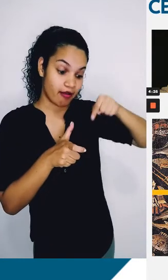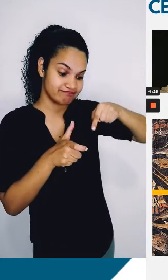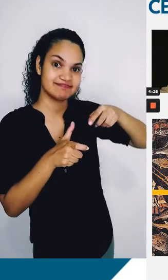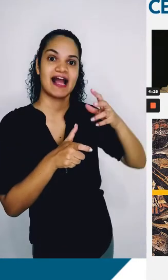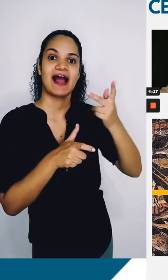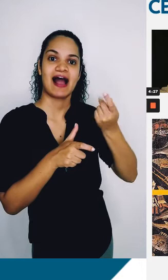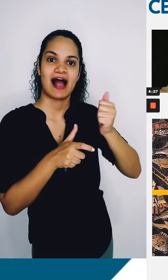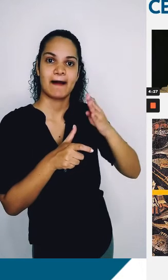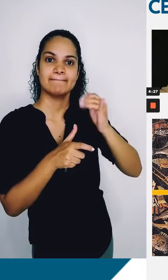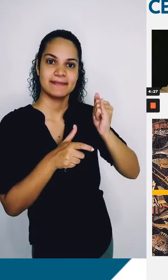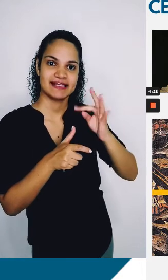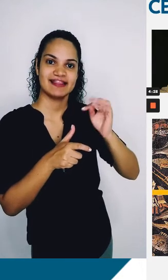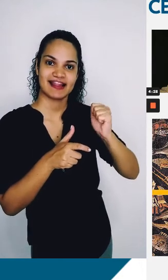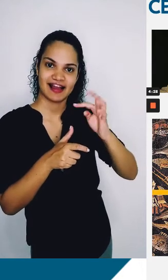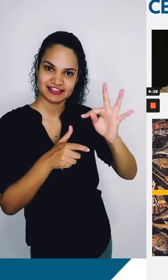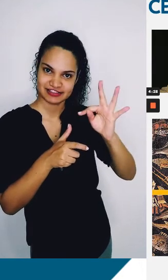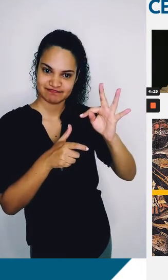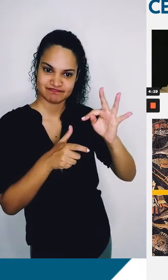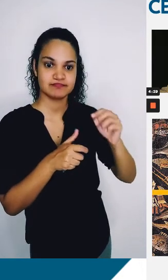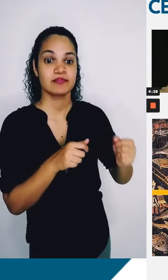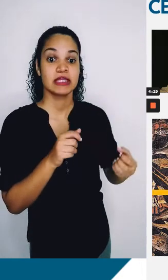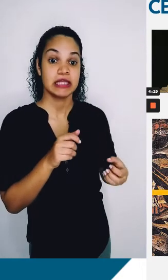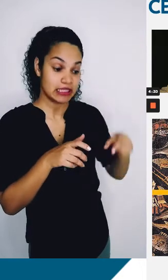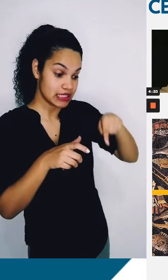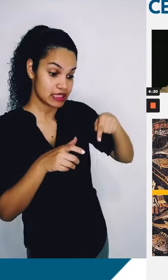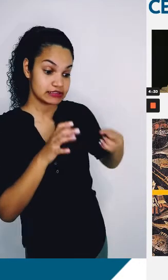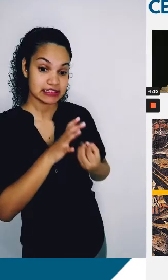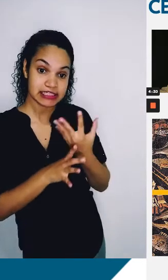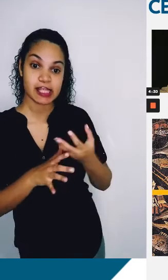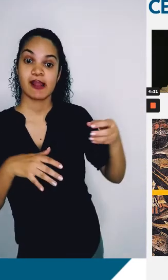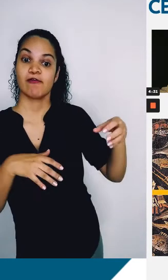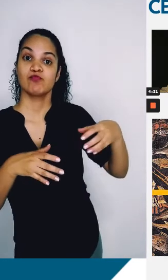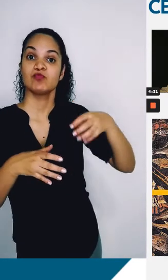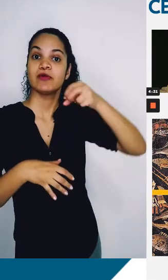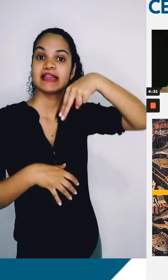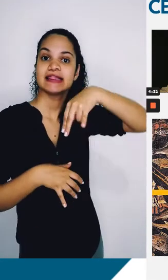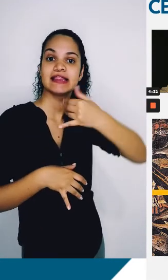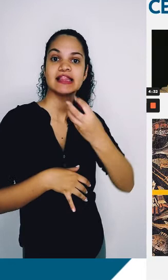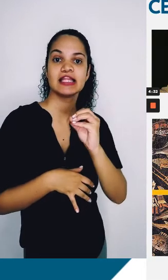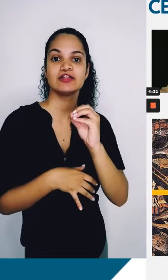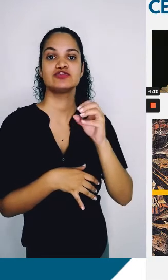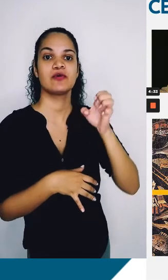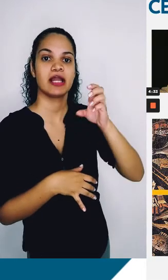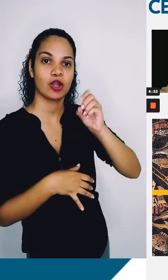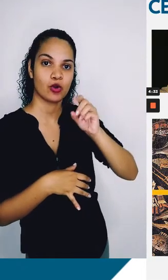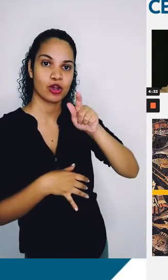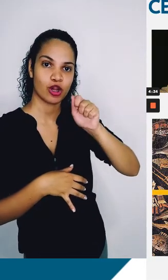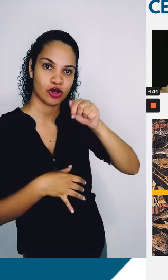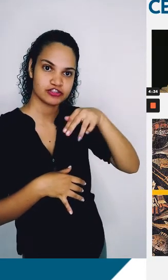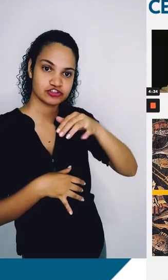um determinado nicho ecológico. Nós temos aqui nesse conjunto de imagens, à vista, nós visualizamos